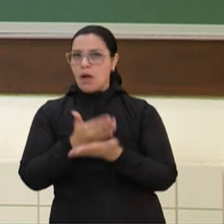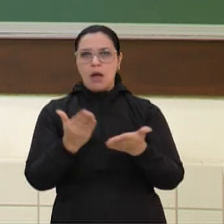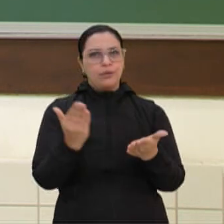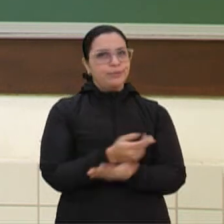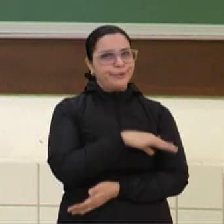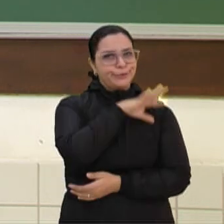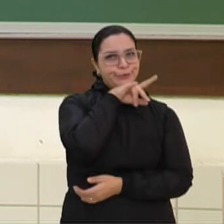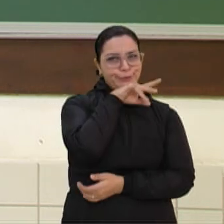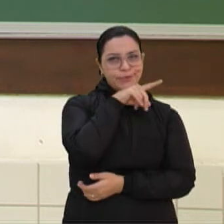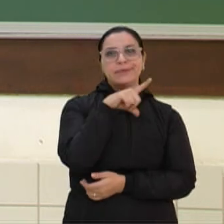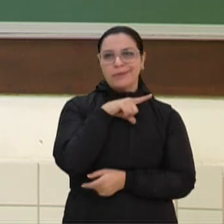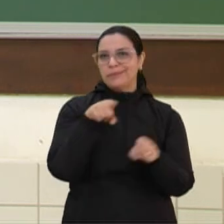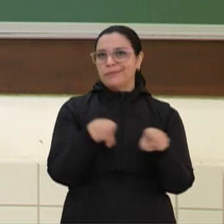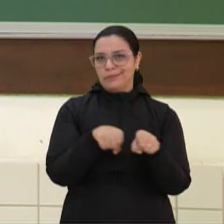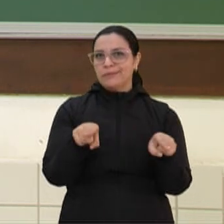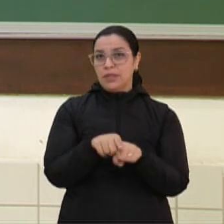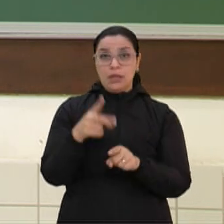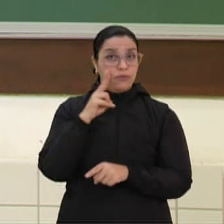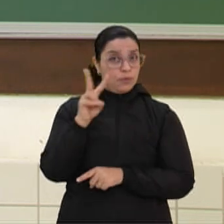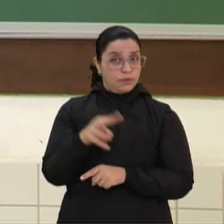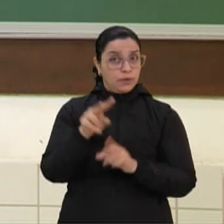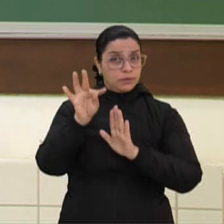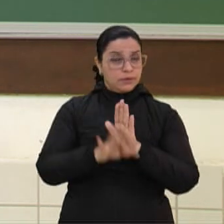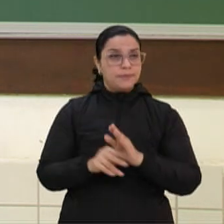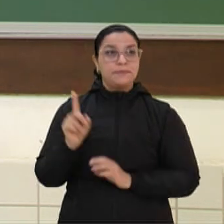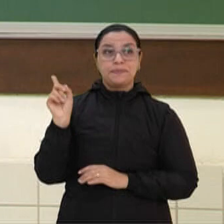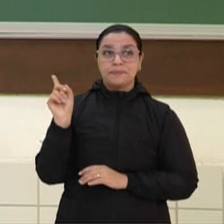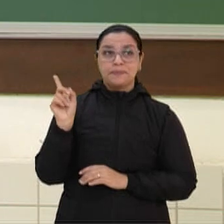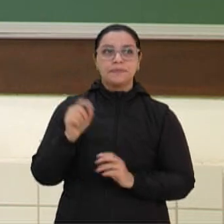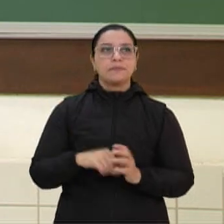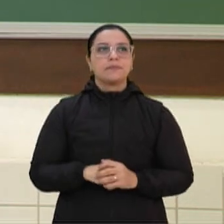coisas desagradáveis. Vamos lá para o texto?